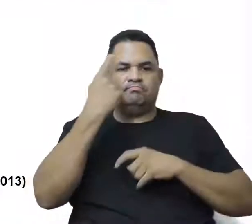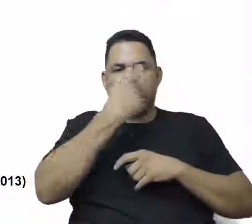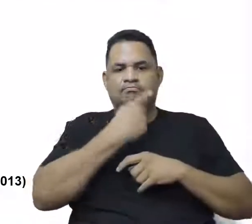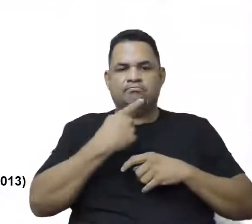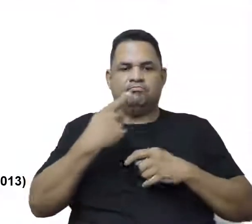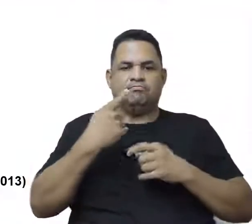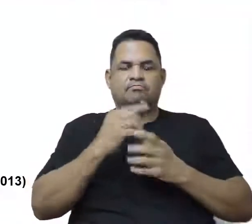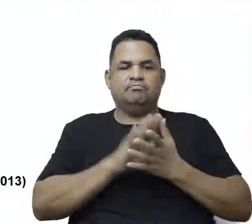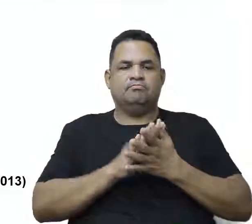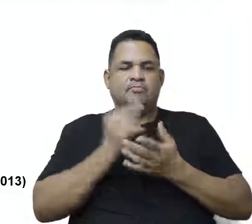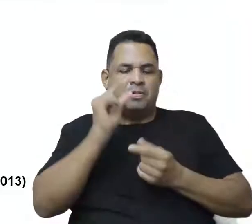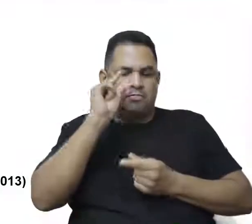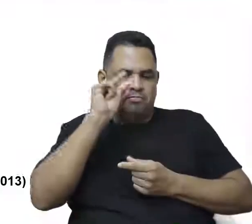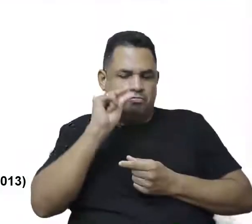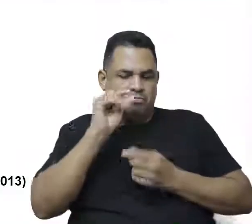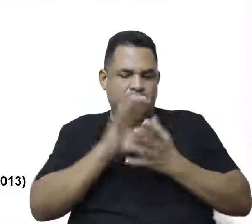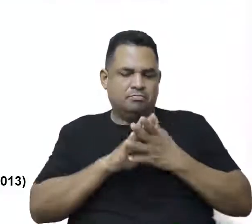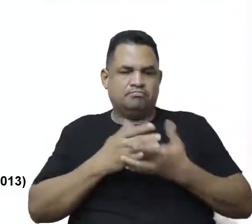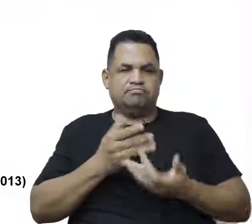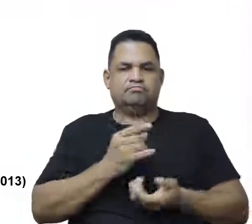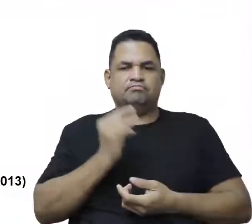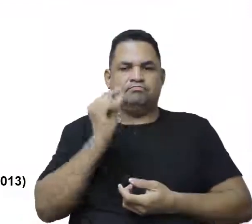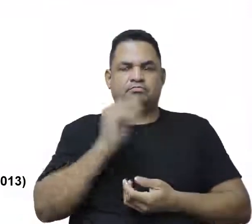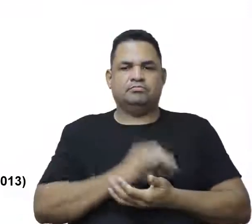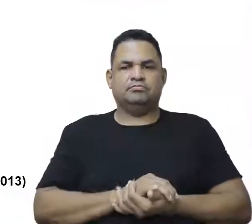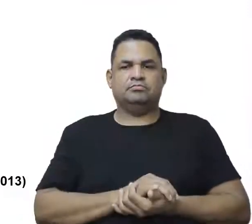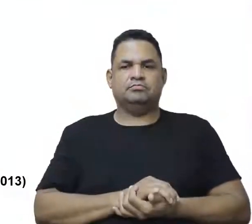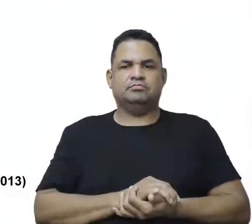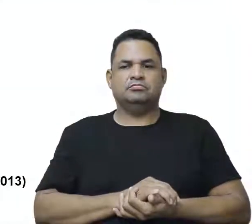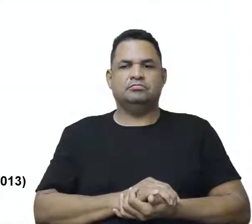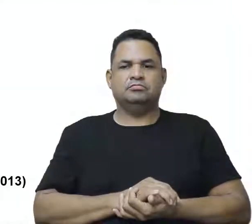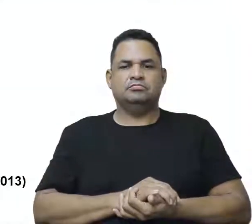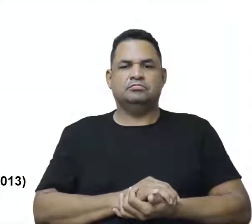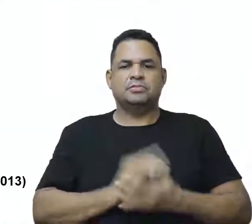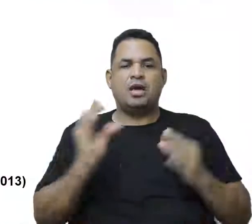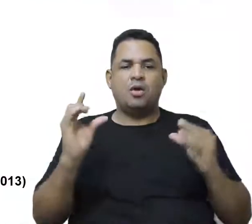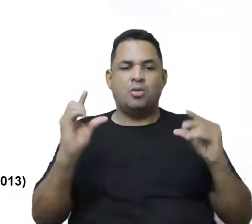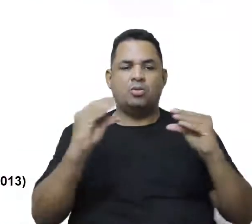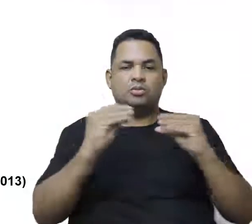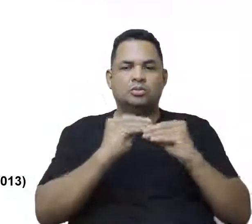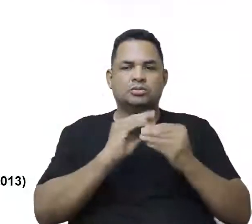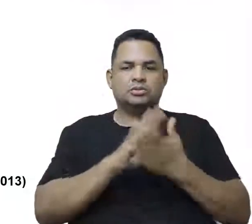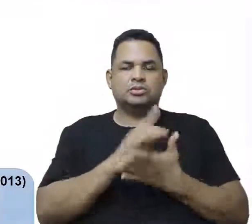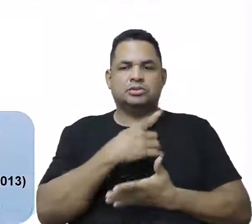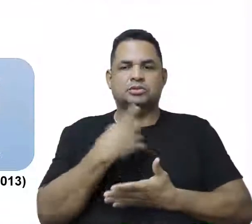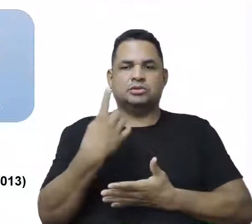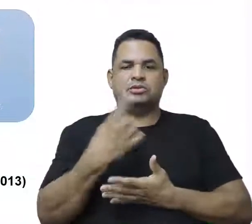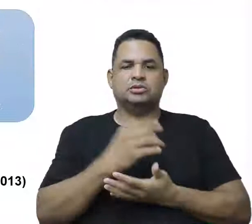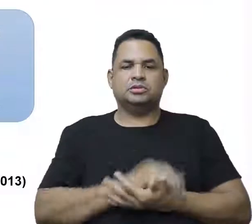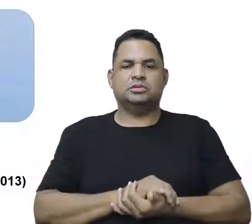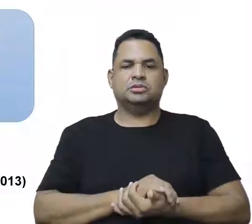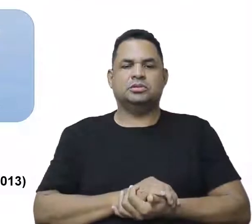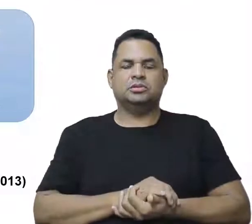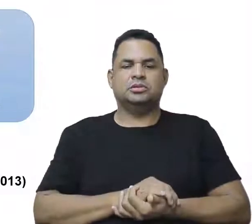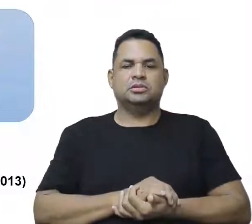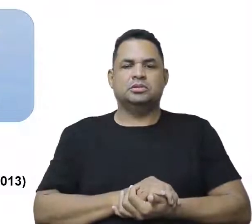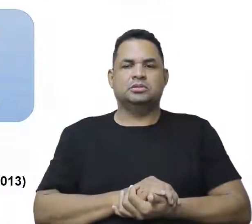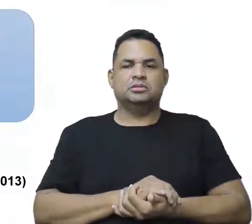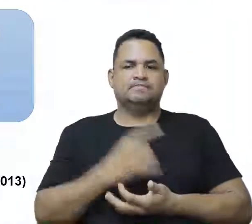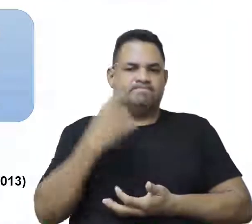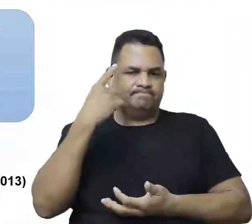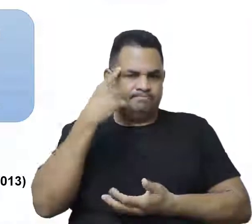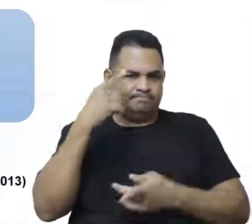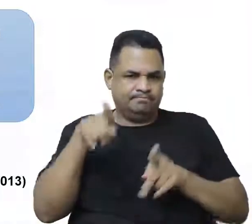as microexpressões faciais. Isso daqui já é um resuminho, né, do que a gente trabalhou. É um resuminho.